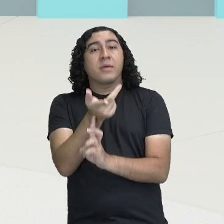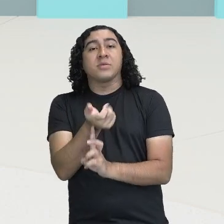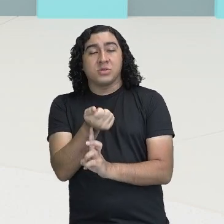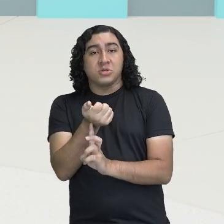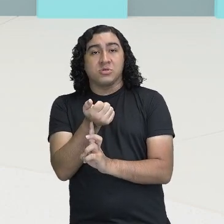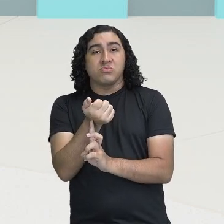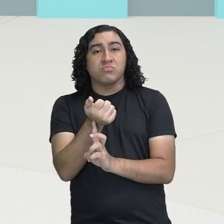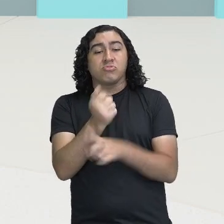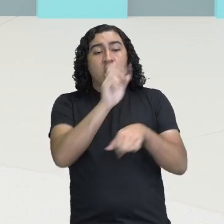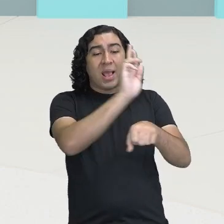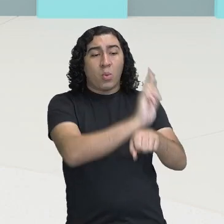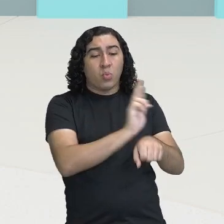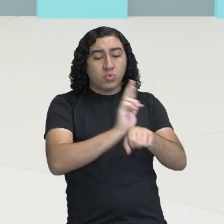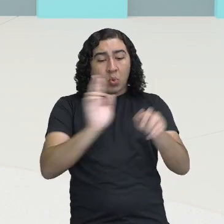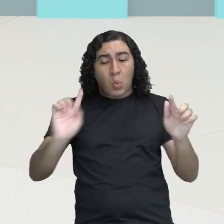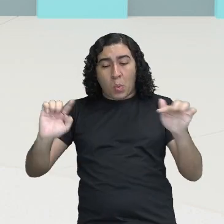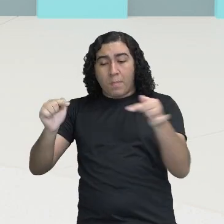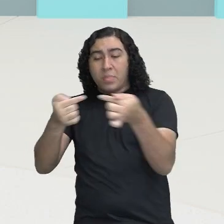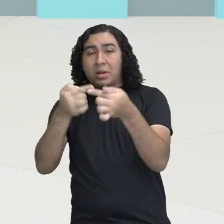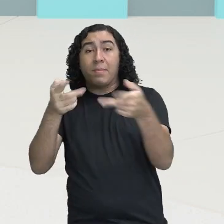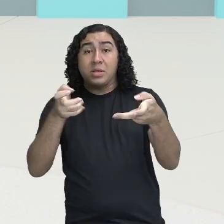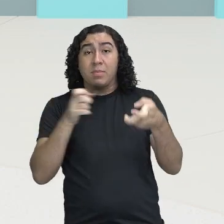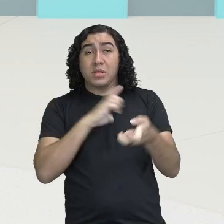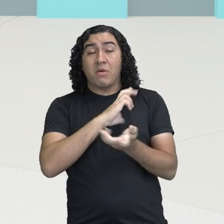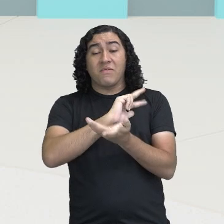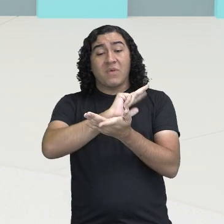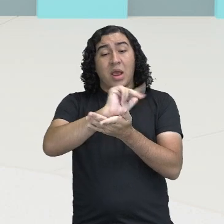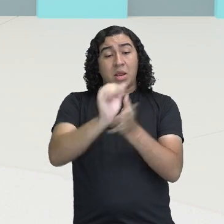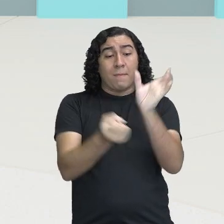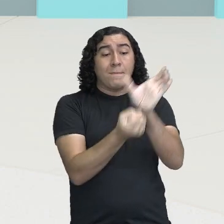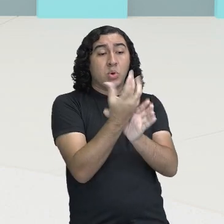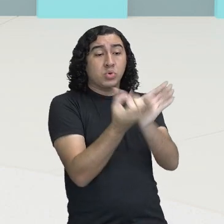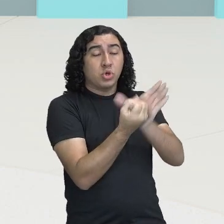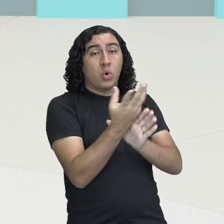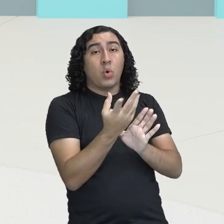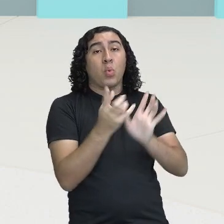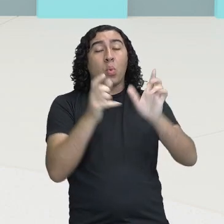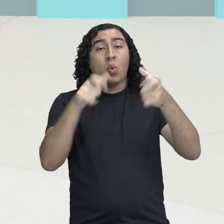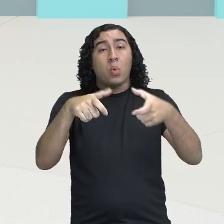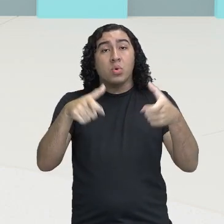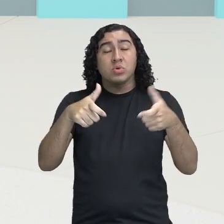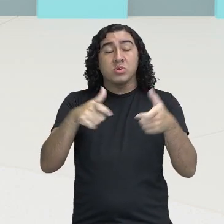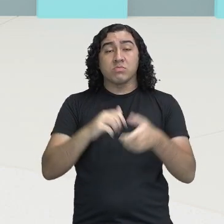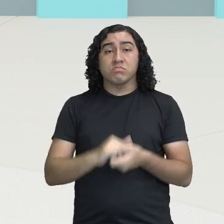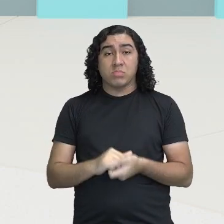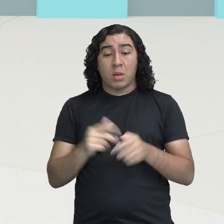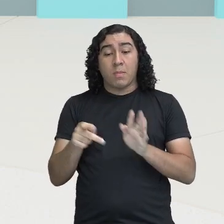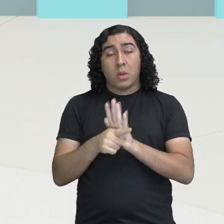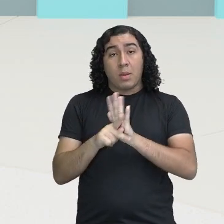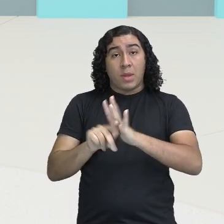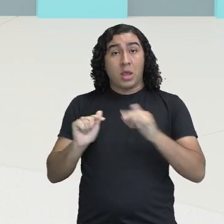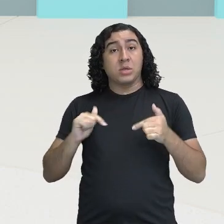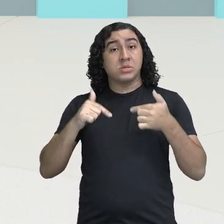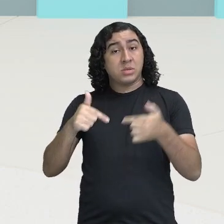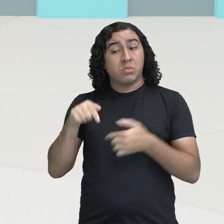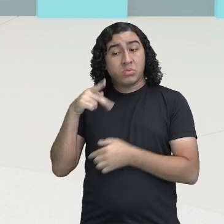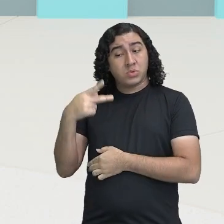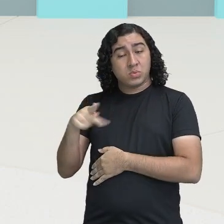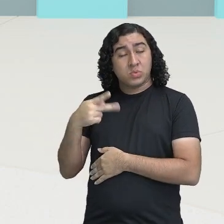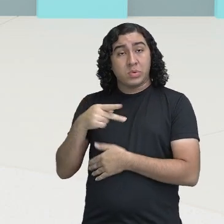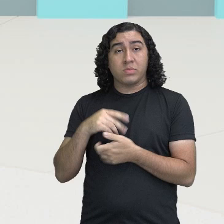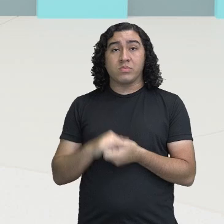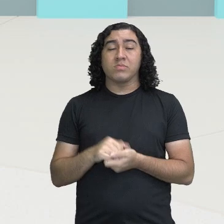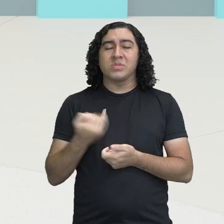que existe uma gama de produção que surge a partir das práticas artísticas. Então, quando falamos